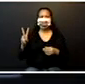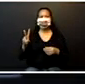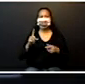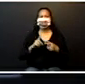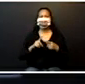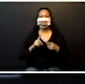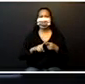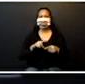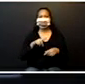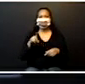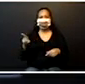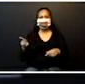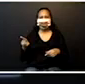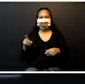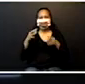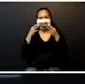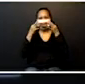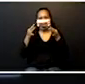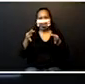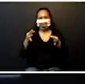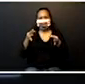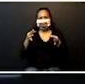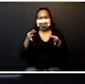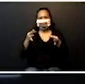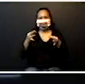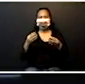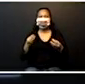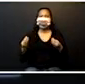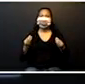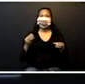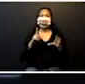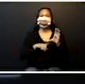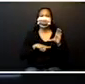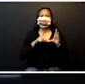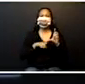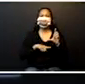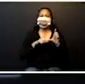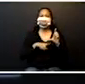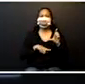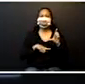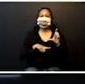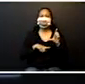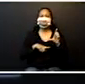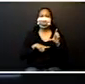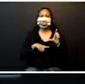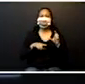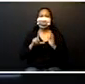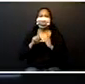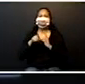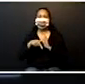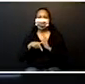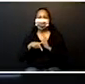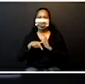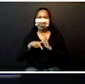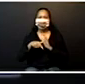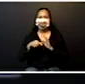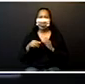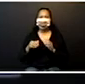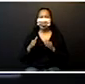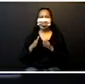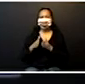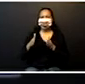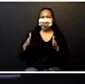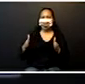vocês vão ter sempre que prestar atenção qual é a letra que vem depois do espaço, depois dessa lacuna que está aí. Porque